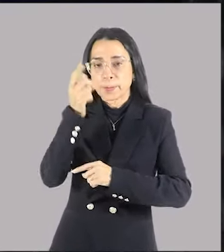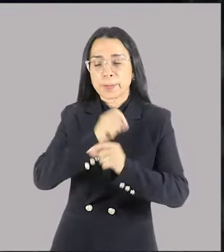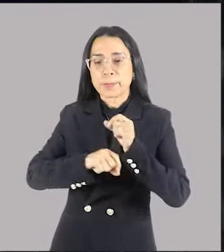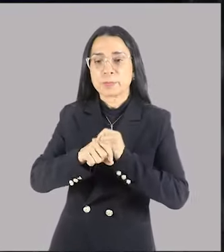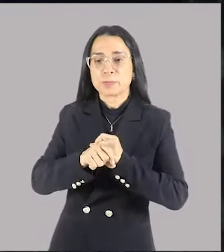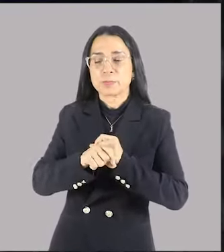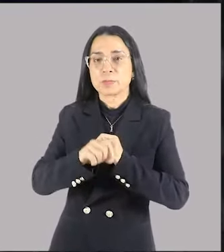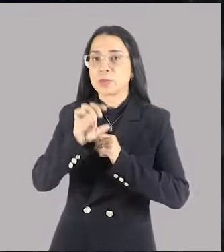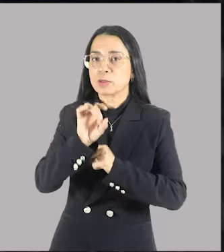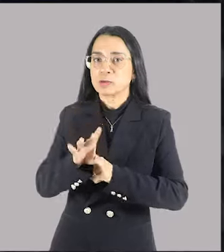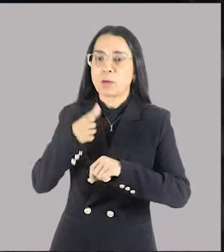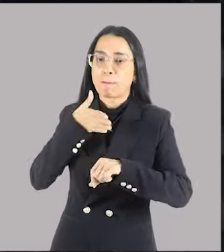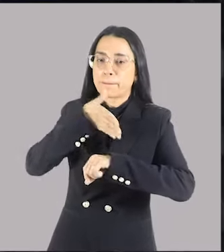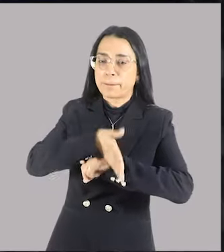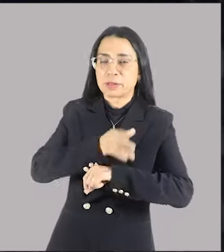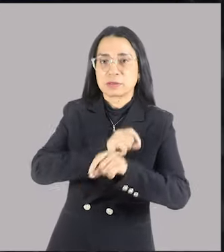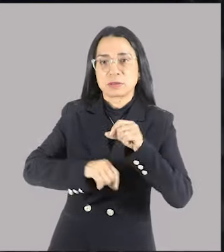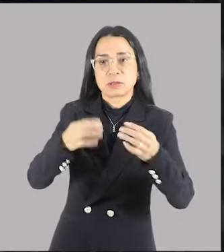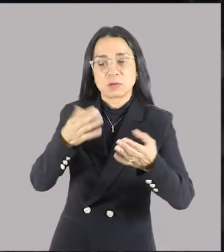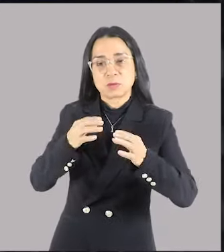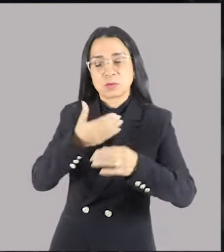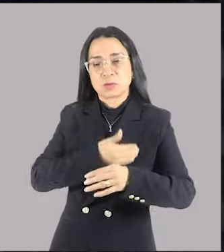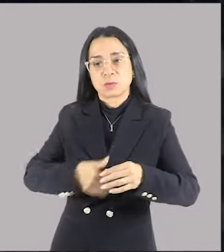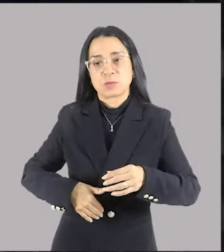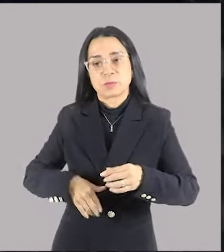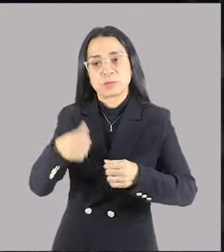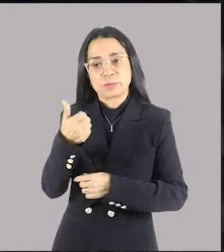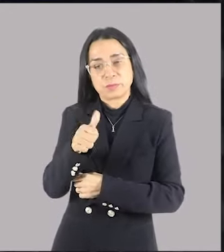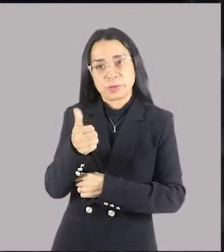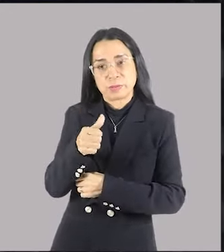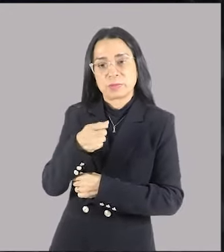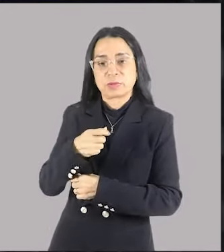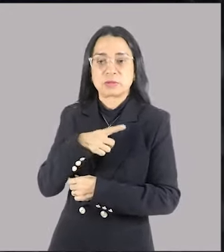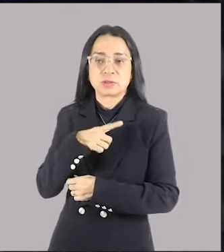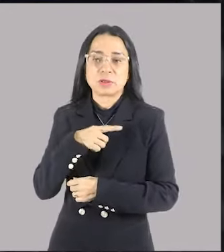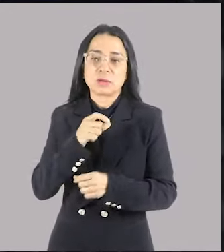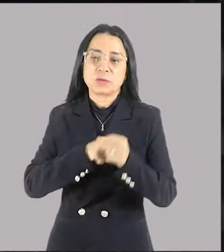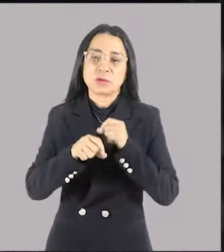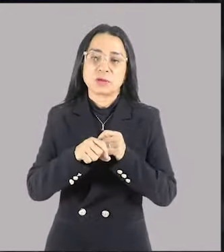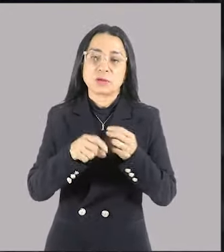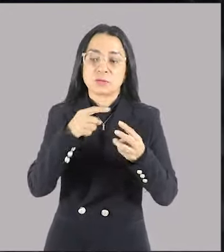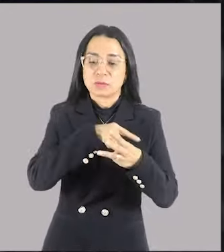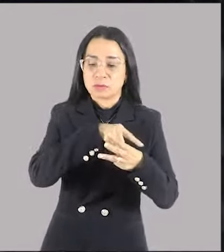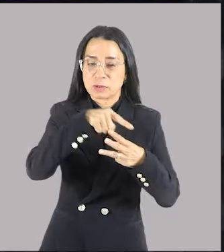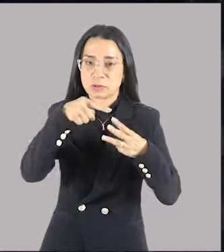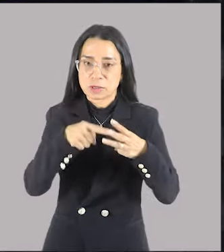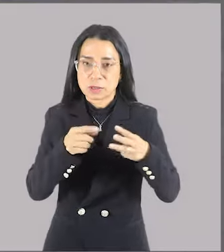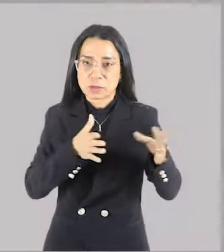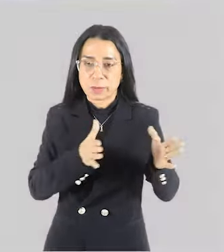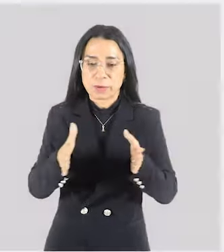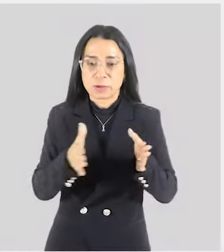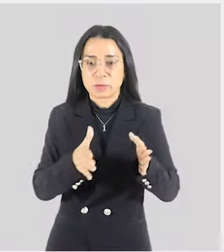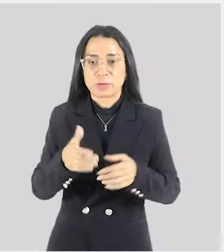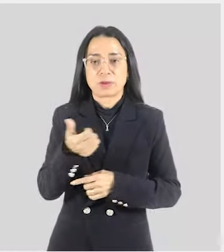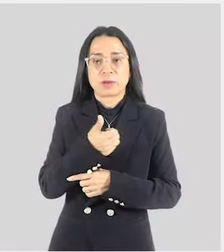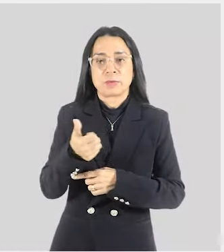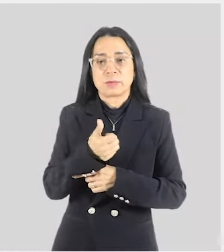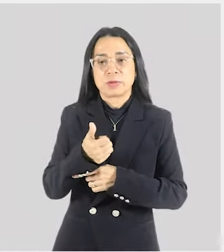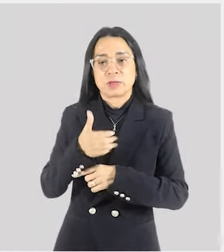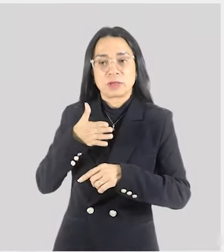eh não basta meramente passar em concurso público esses agentes públicos precisam passar por três etapas a primeira das etapas